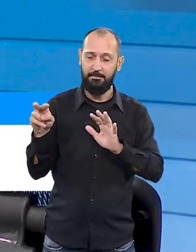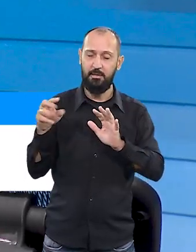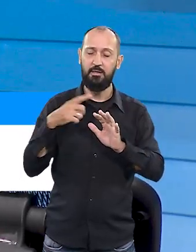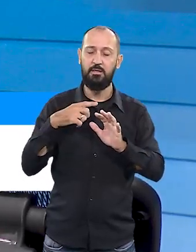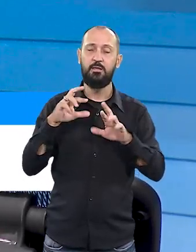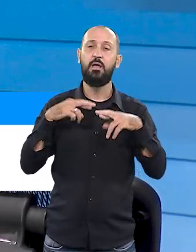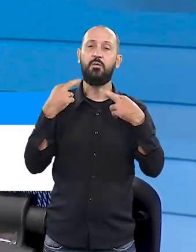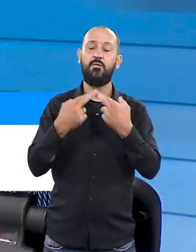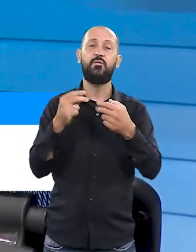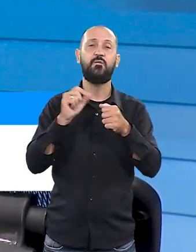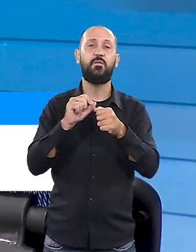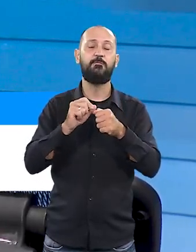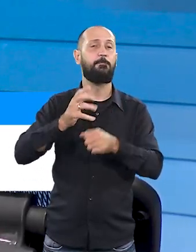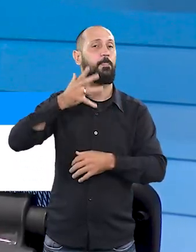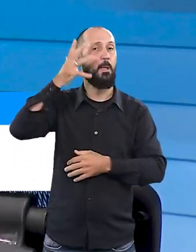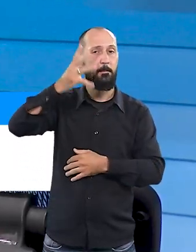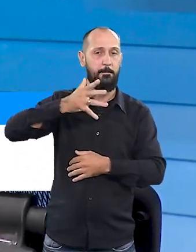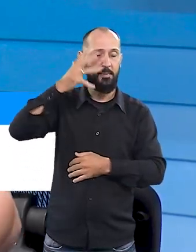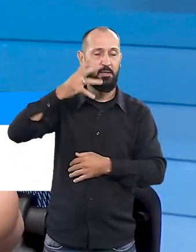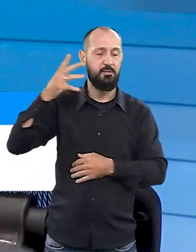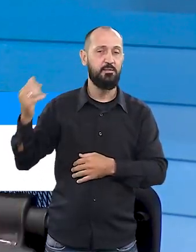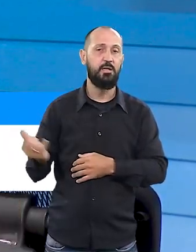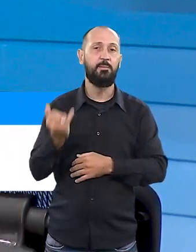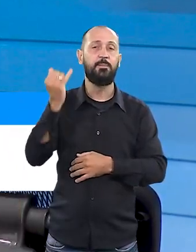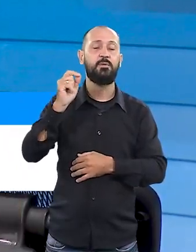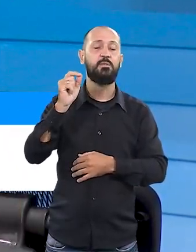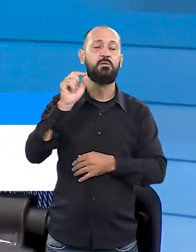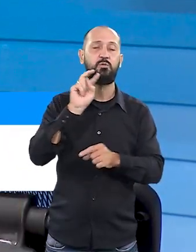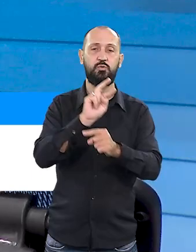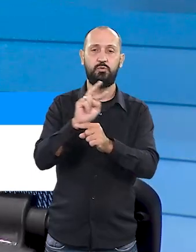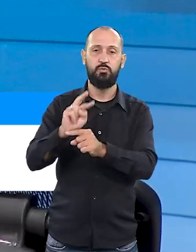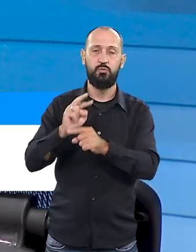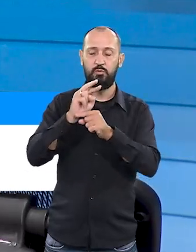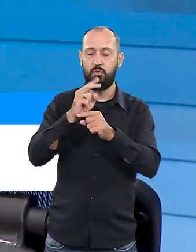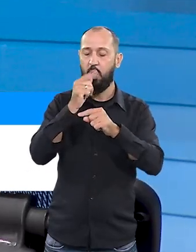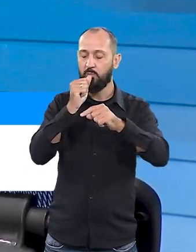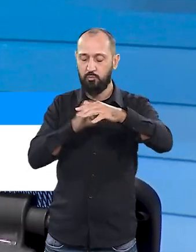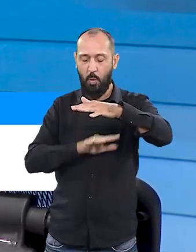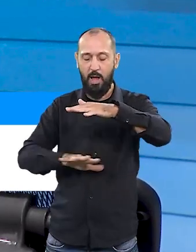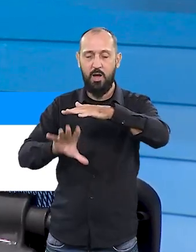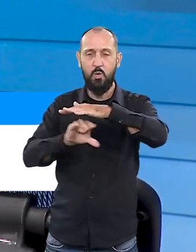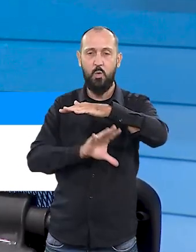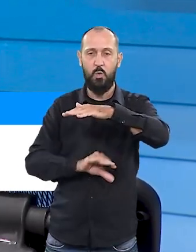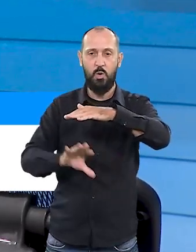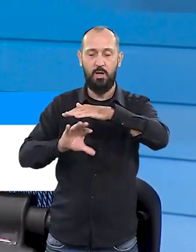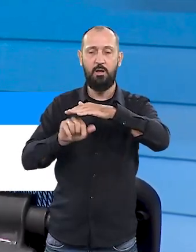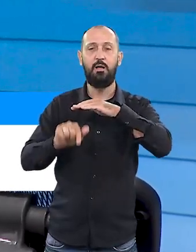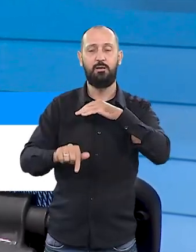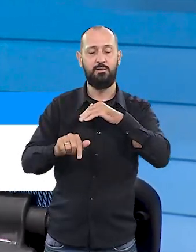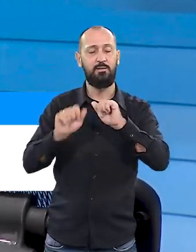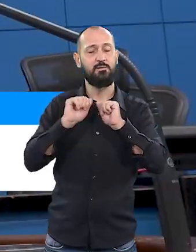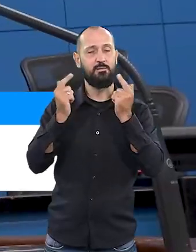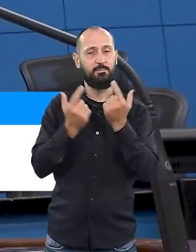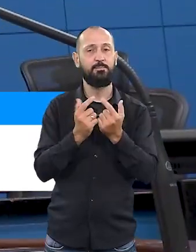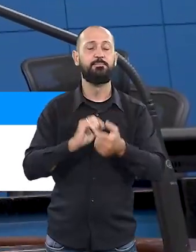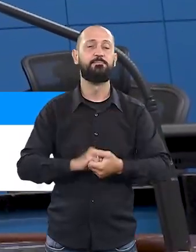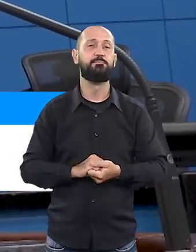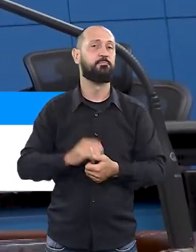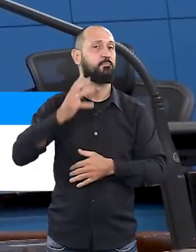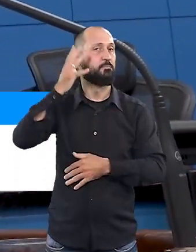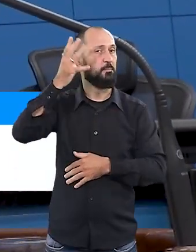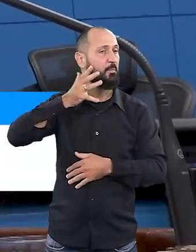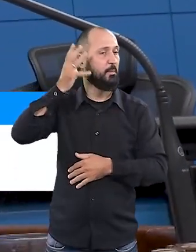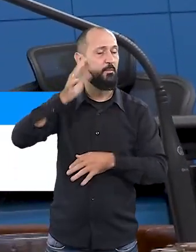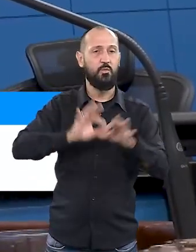durante sessão Foi realizada uma palestra sobre a importância da Preservação do aquero Guarani aqui na casa de leis A